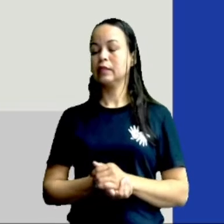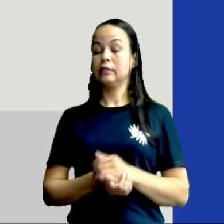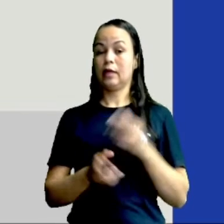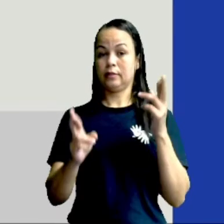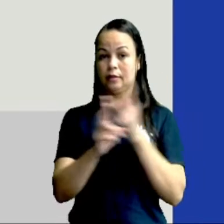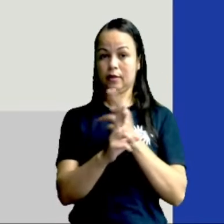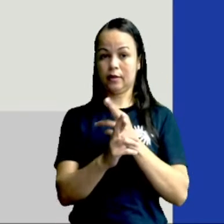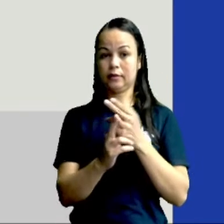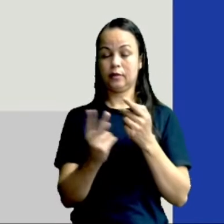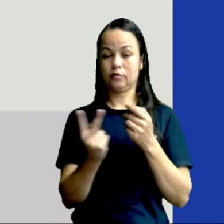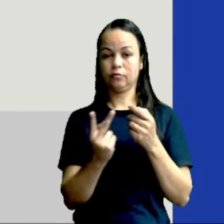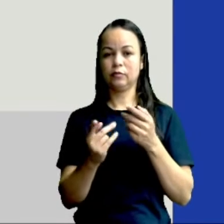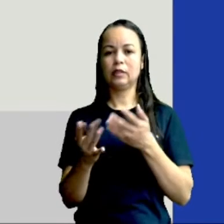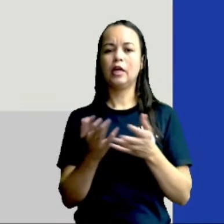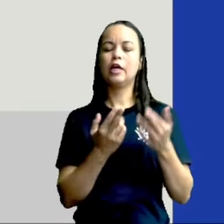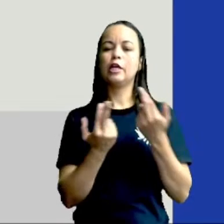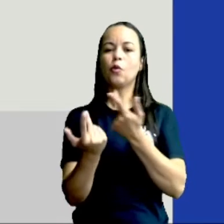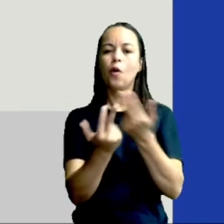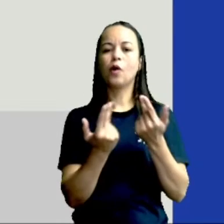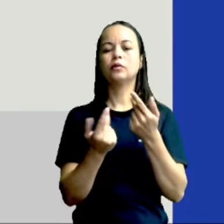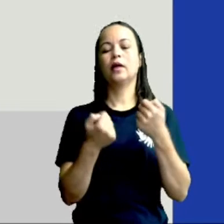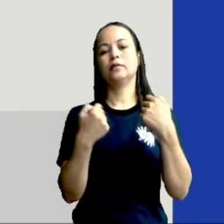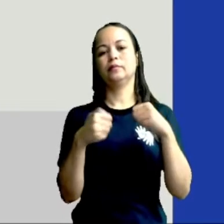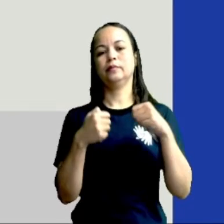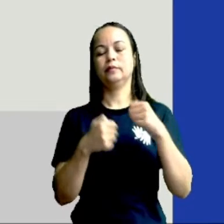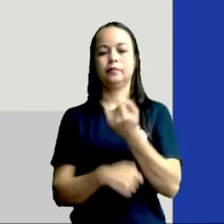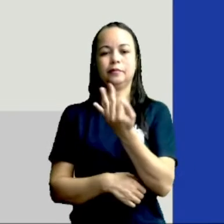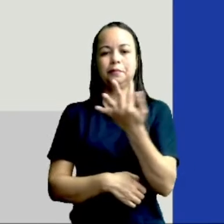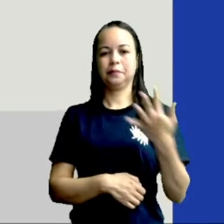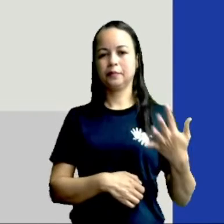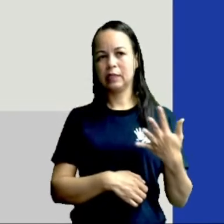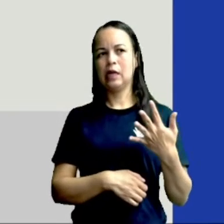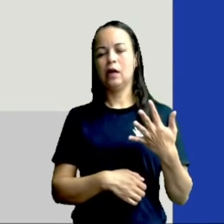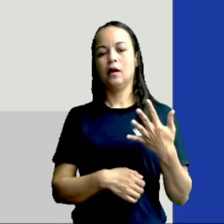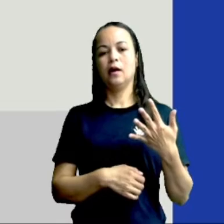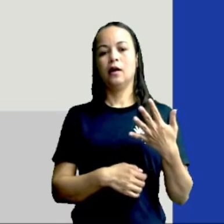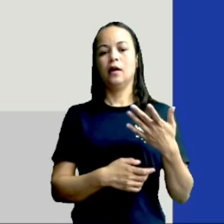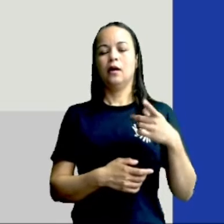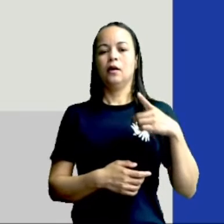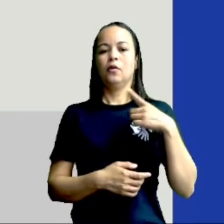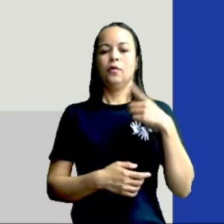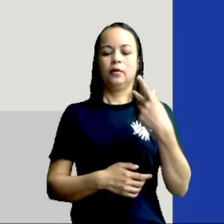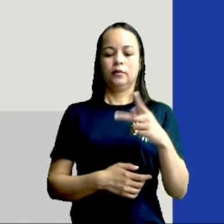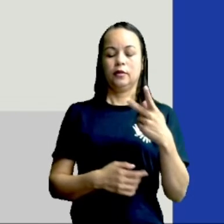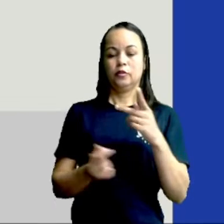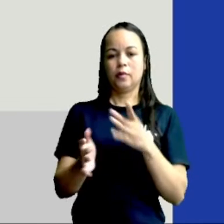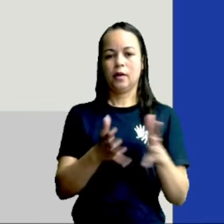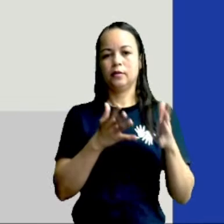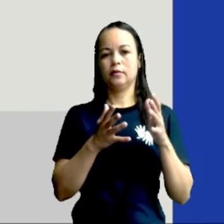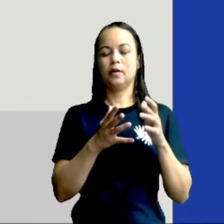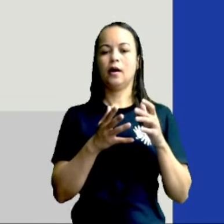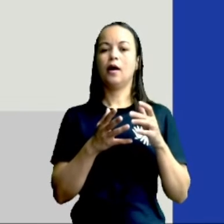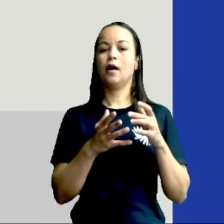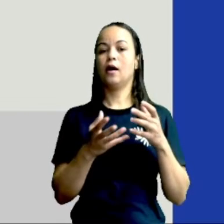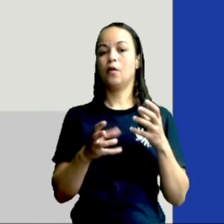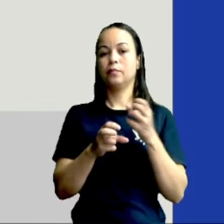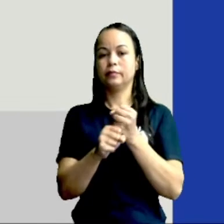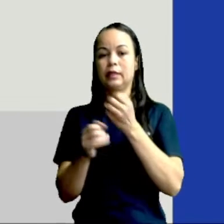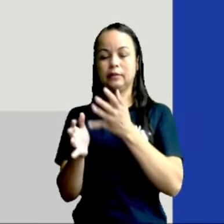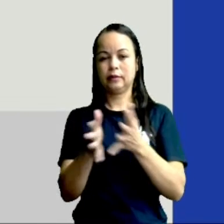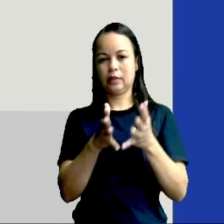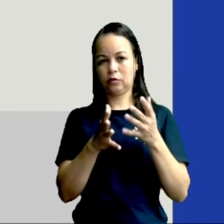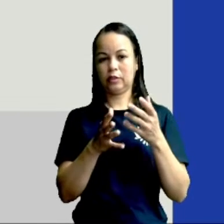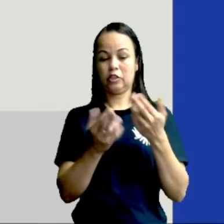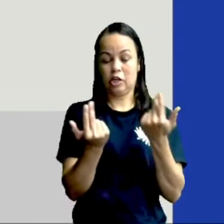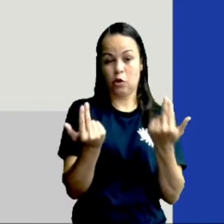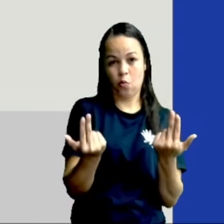relação de igualdade eu preciso que tenha um quantitativo igual, uma das partes, né, da operação seja igual